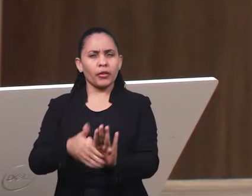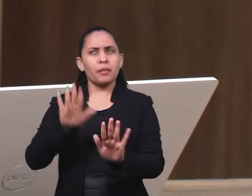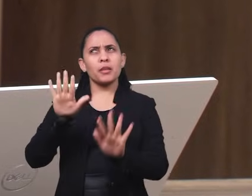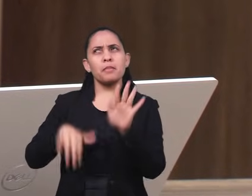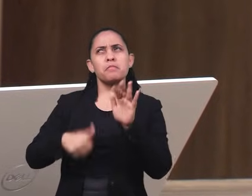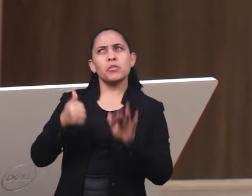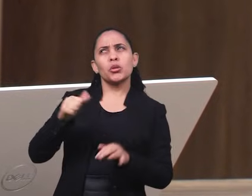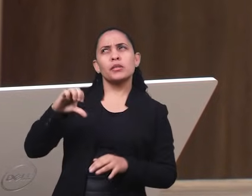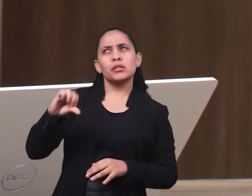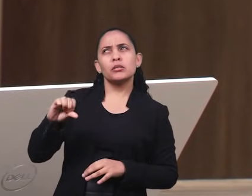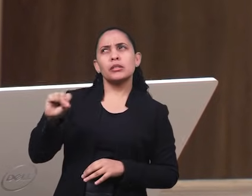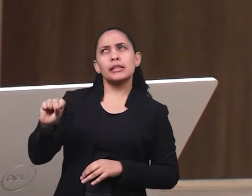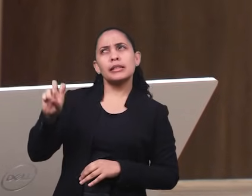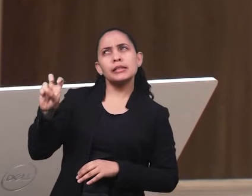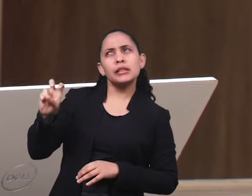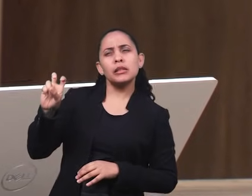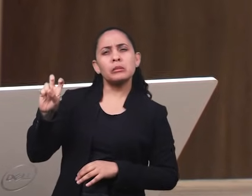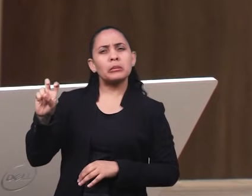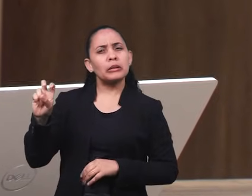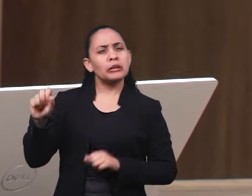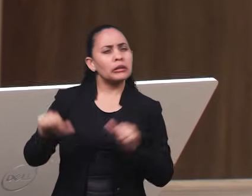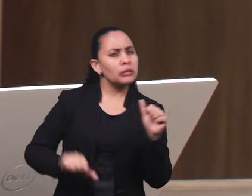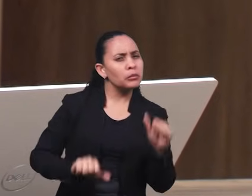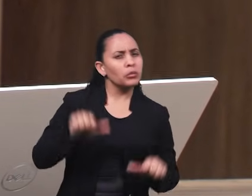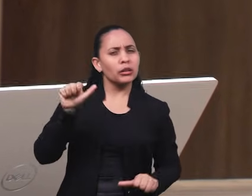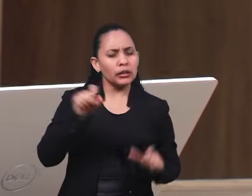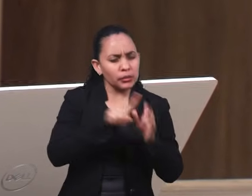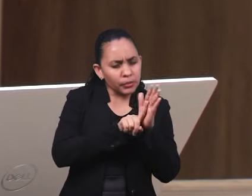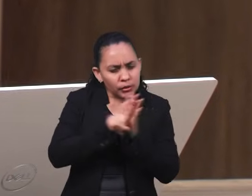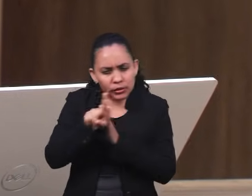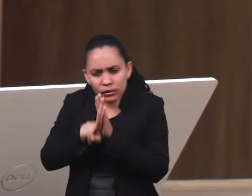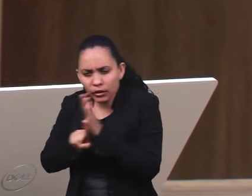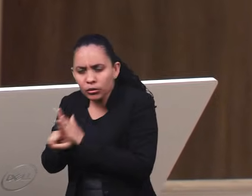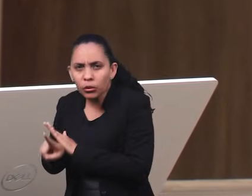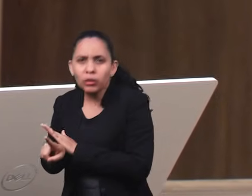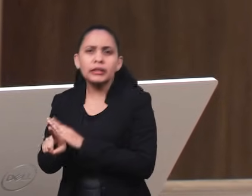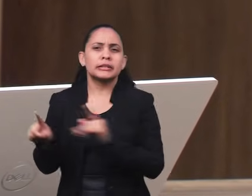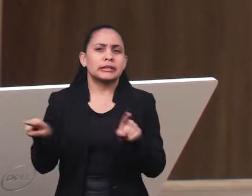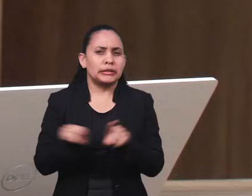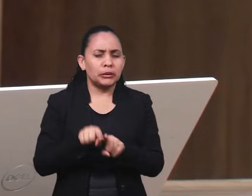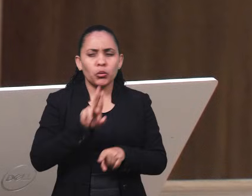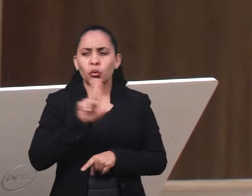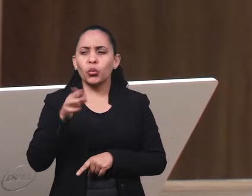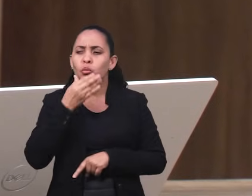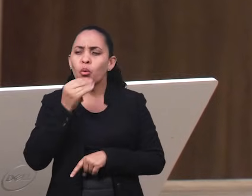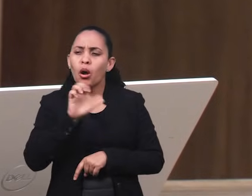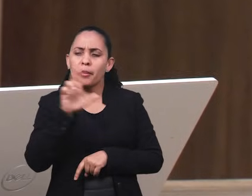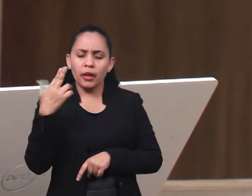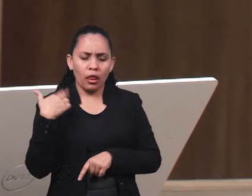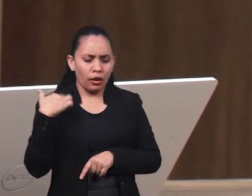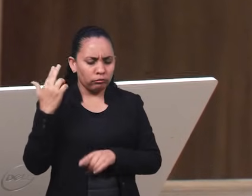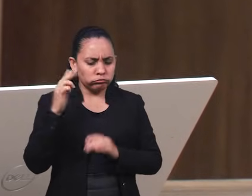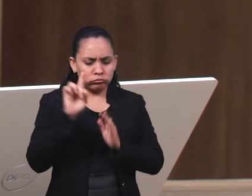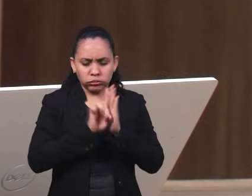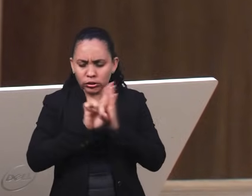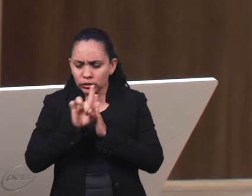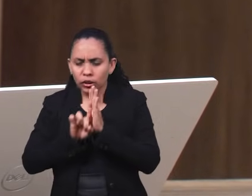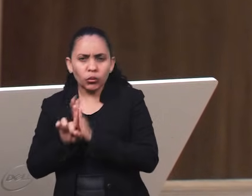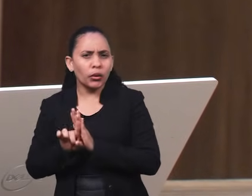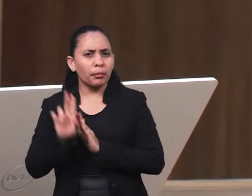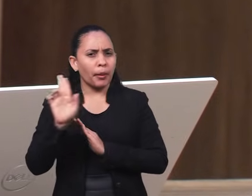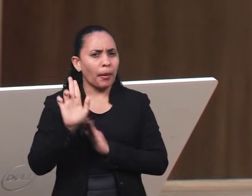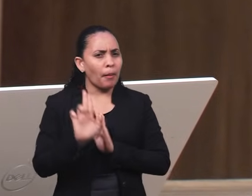até 1985. Então tem essas vertentes aí, até o Ético de Nantes, né, que fala Ético de Nantes. Então, é o